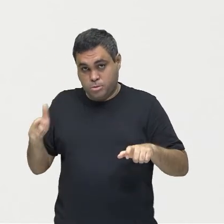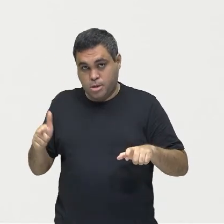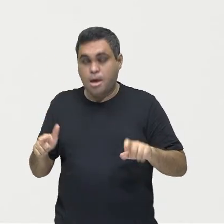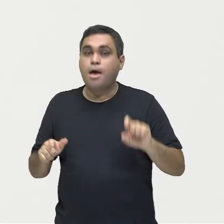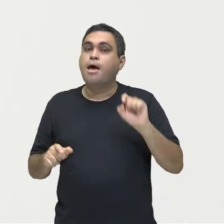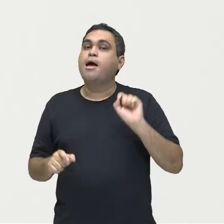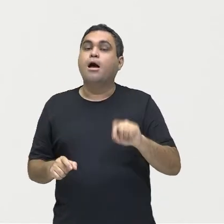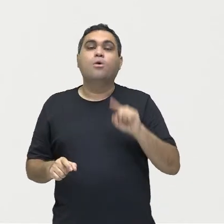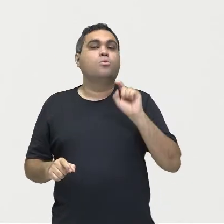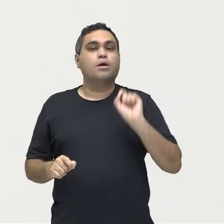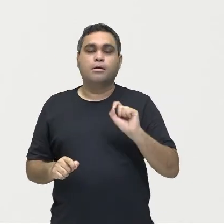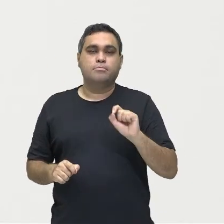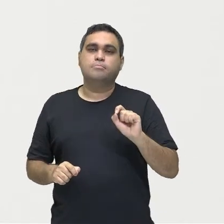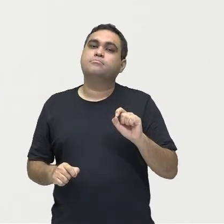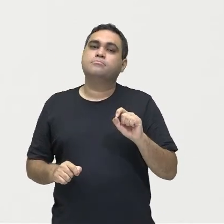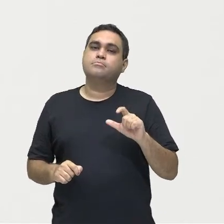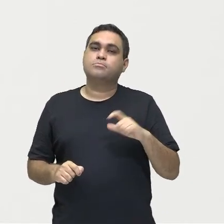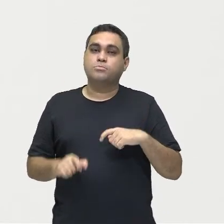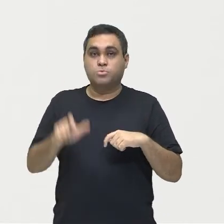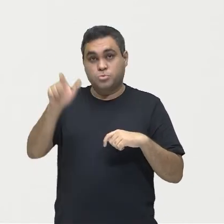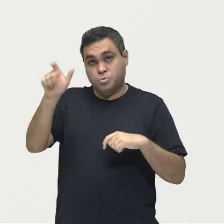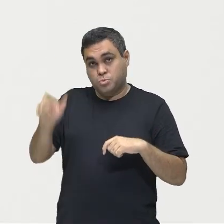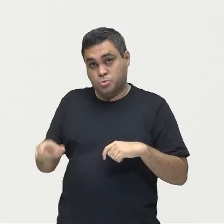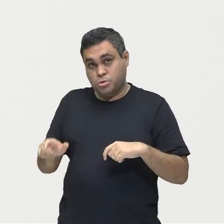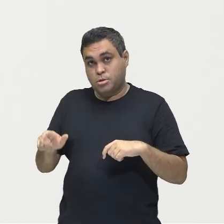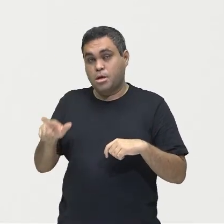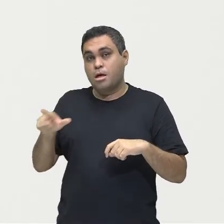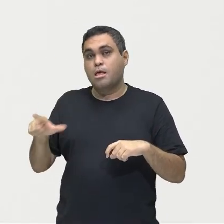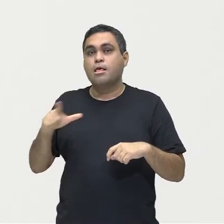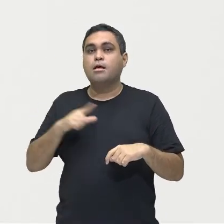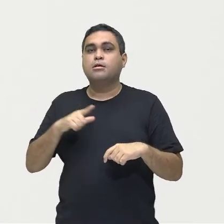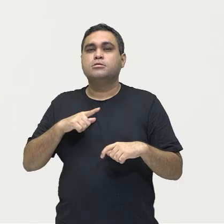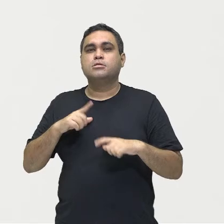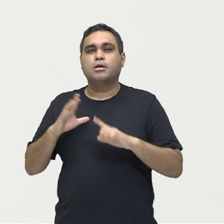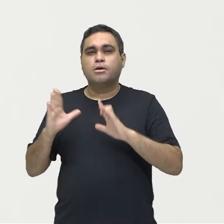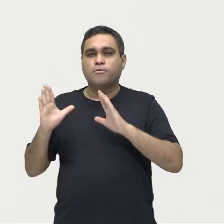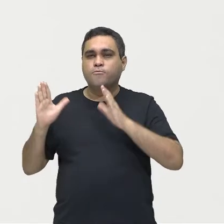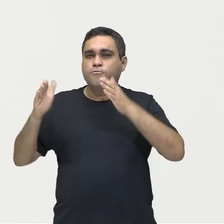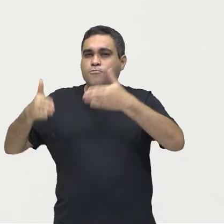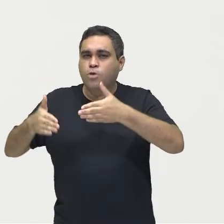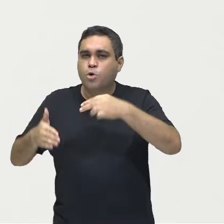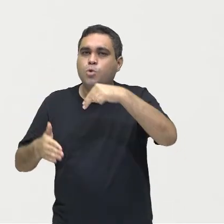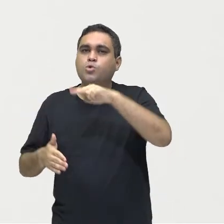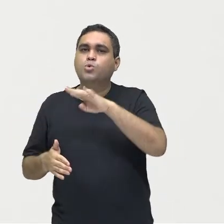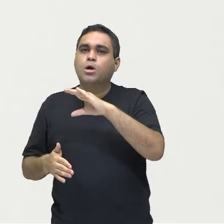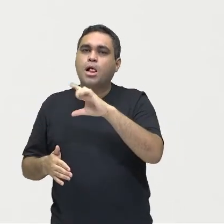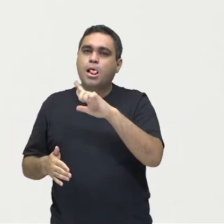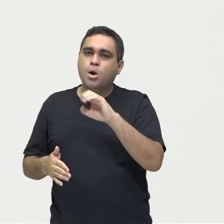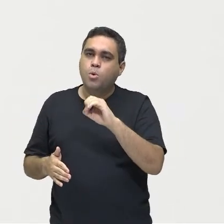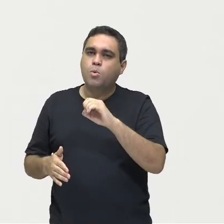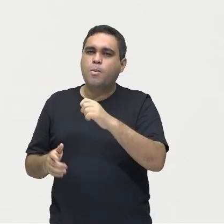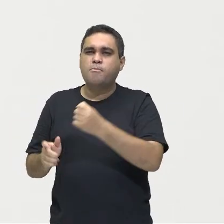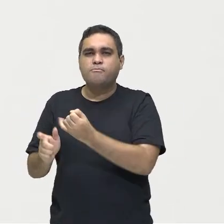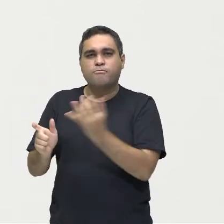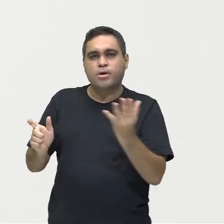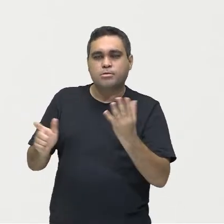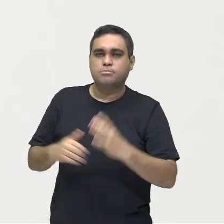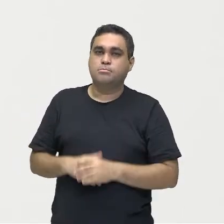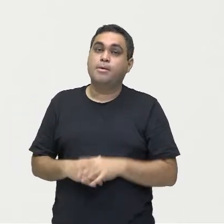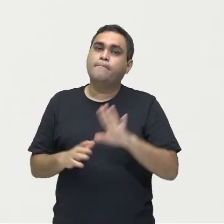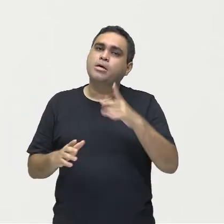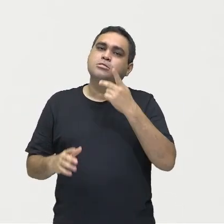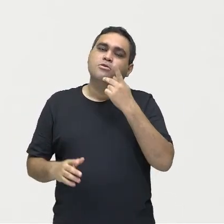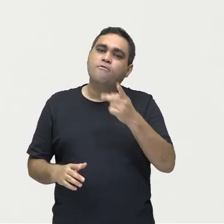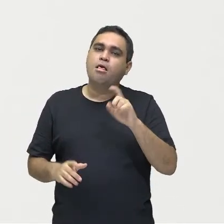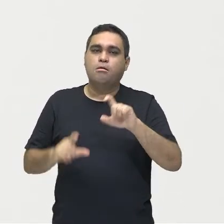é aquela em que o sujeito possui mais de um núcleo. Amores da minha vida, se eu estou dizendo que a oração é sem sujeito,